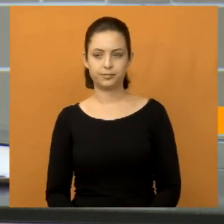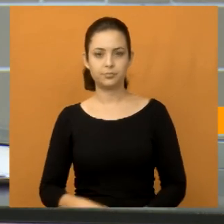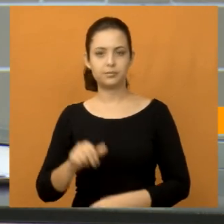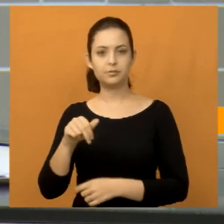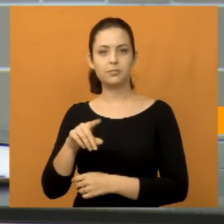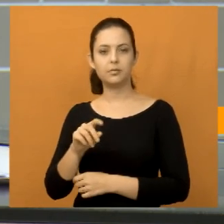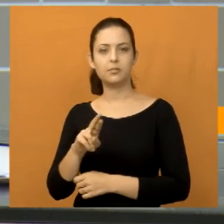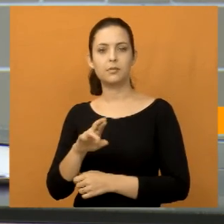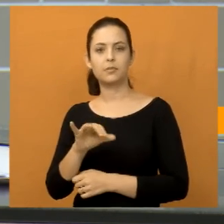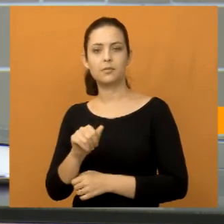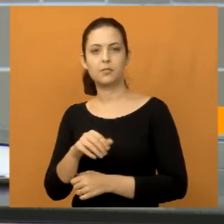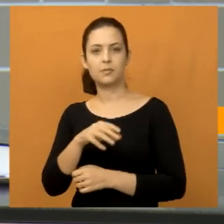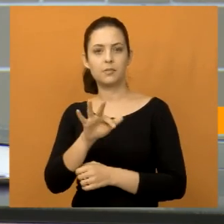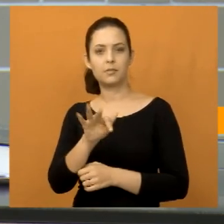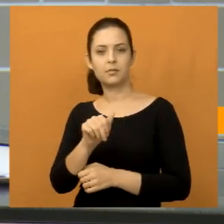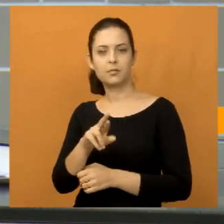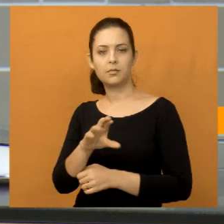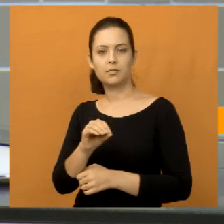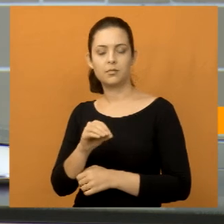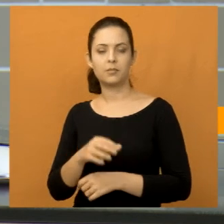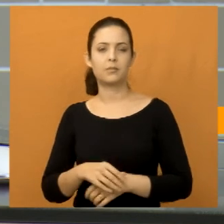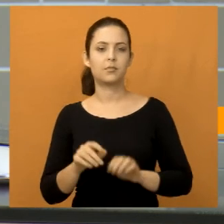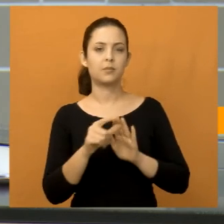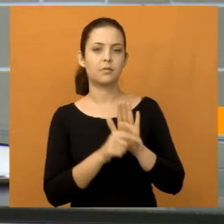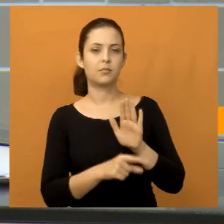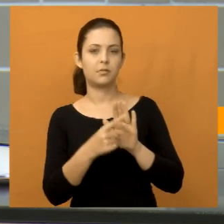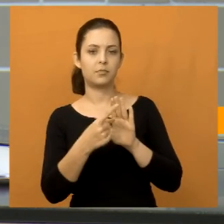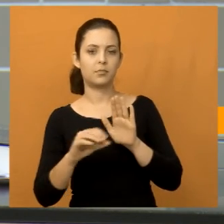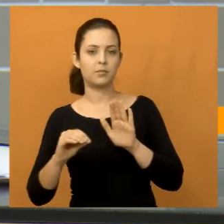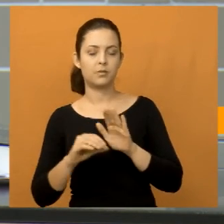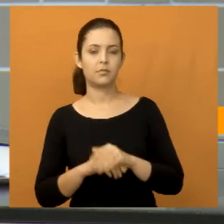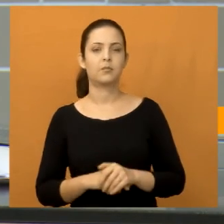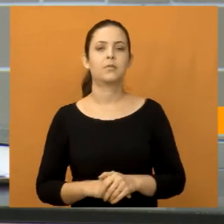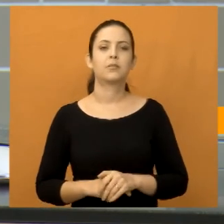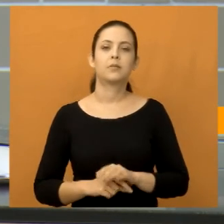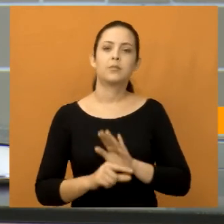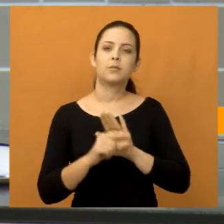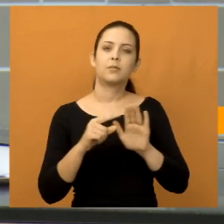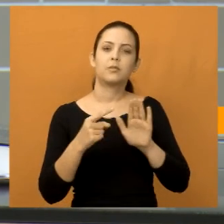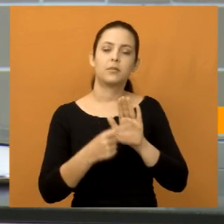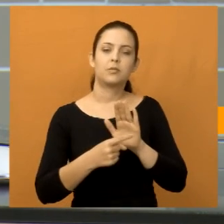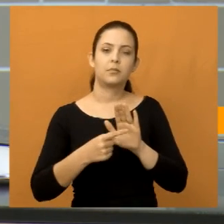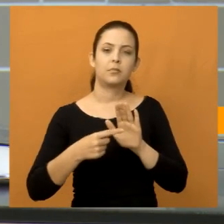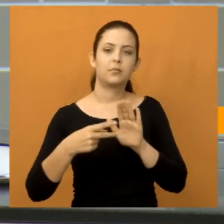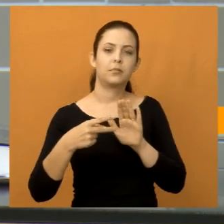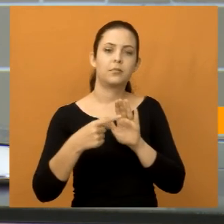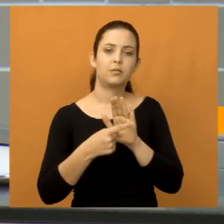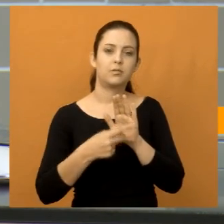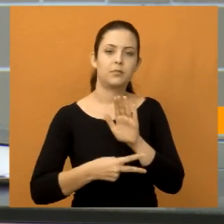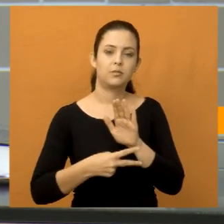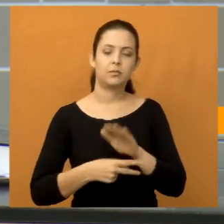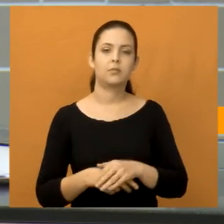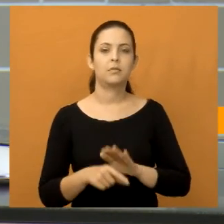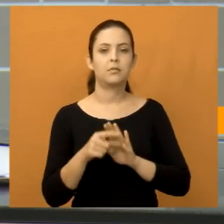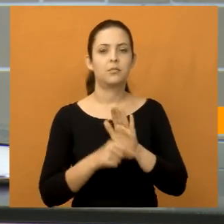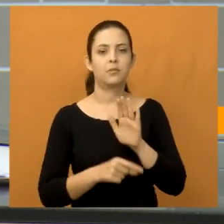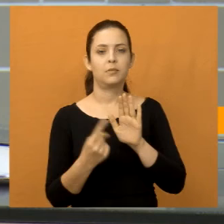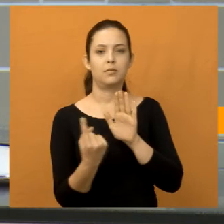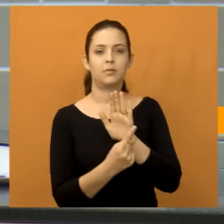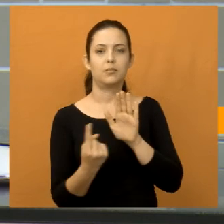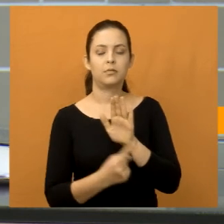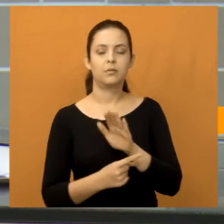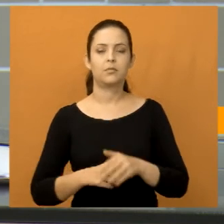Andréia Miguel Rocha Faro, artigo 10, incisos 1 e 12 e artigo